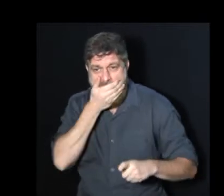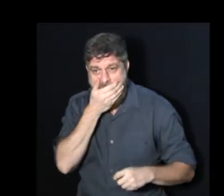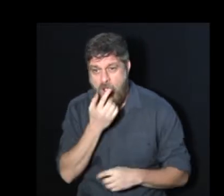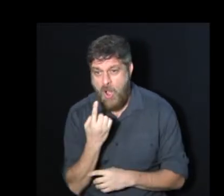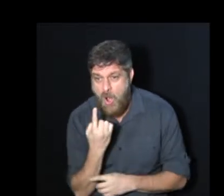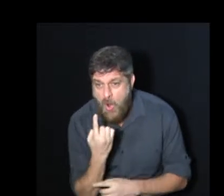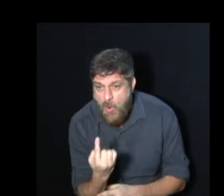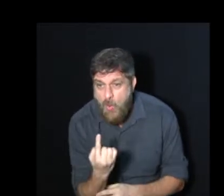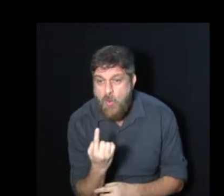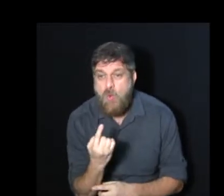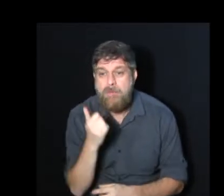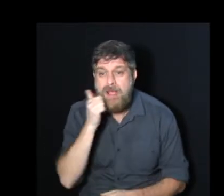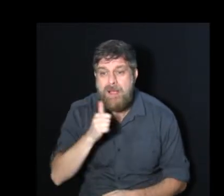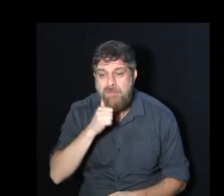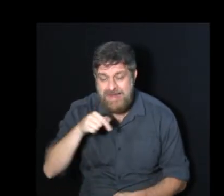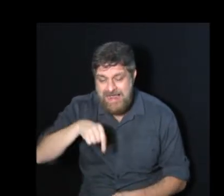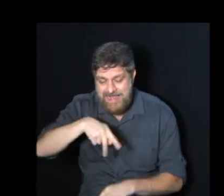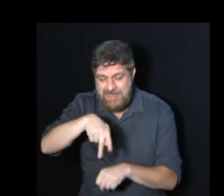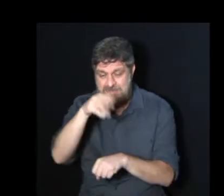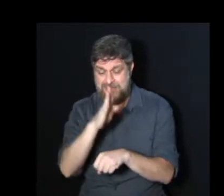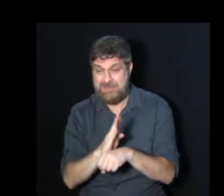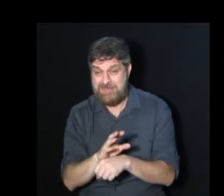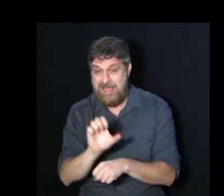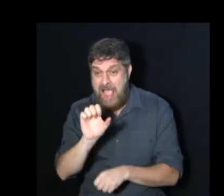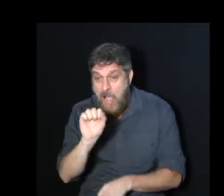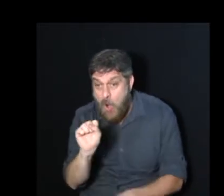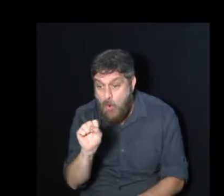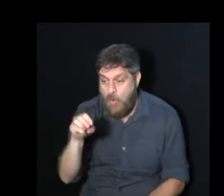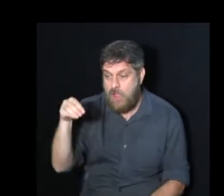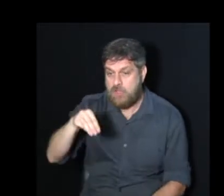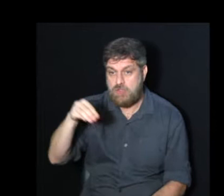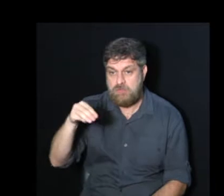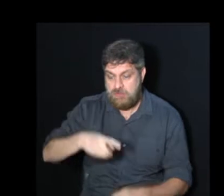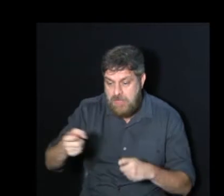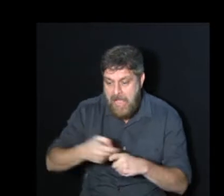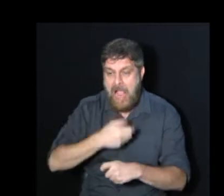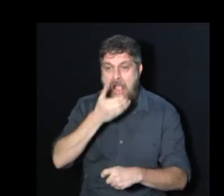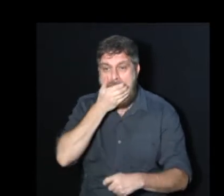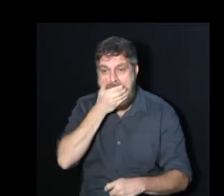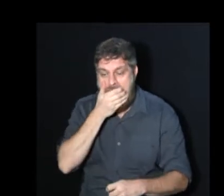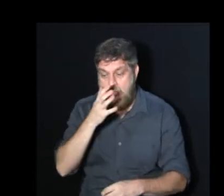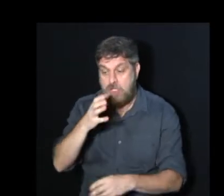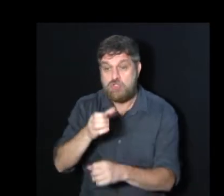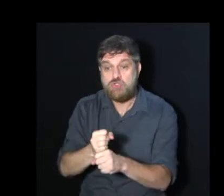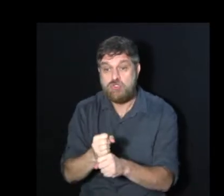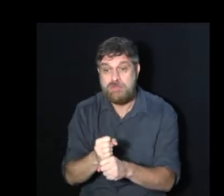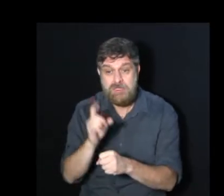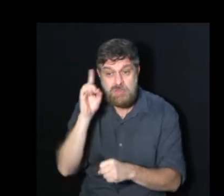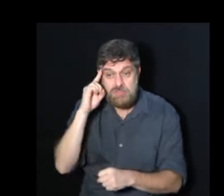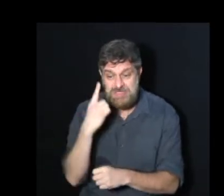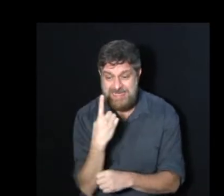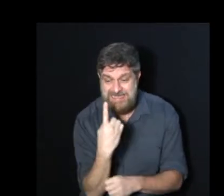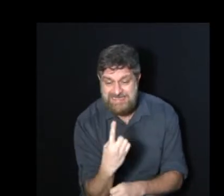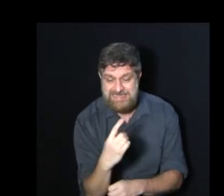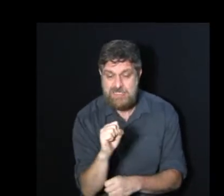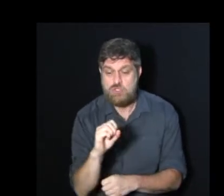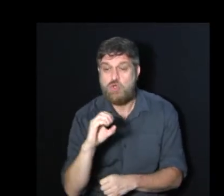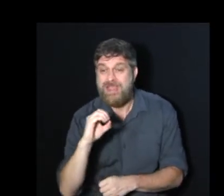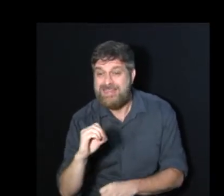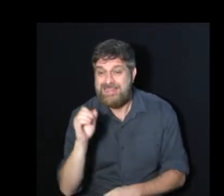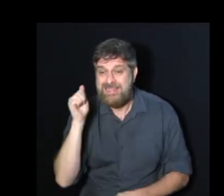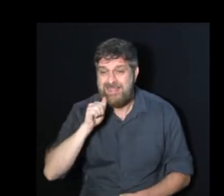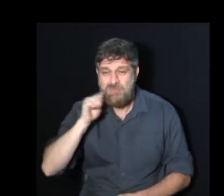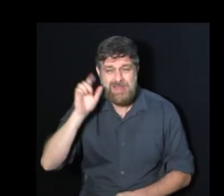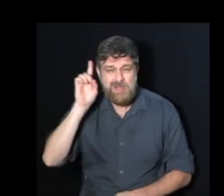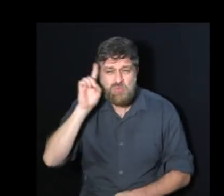estuprada a cada 8 minutos, o que dá mais de quase 180 por dia. Então, e isso só